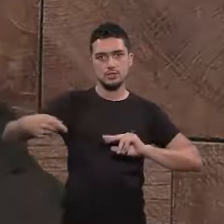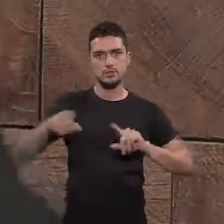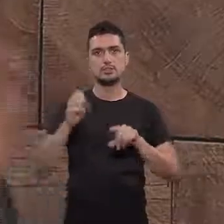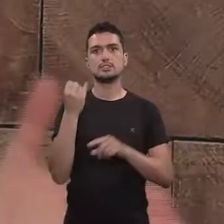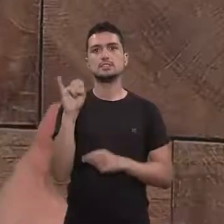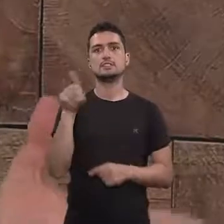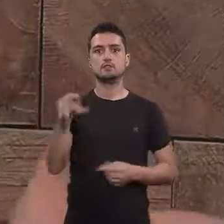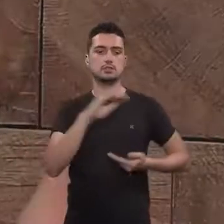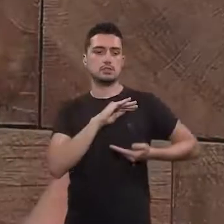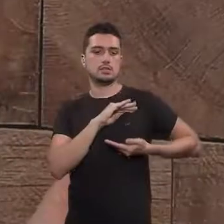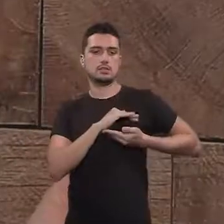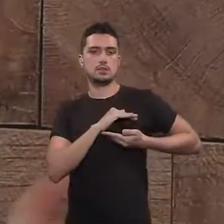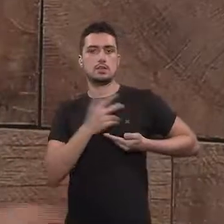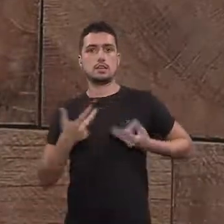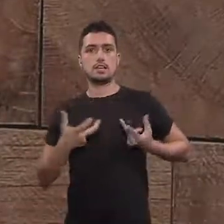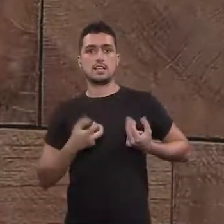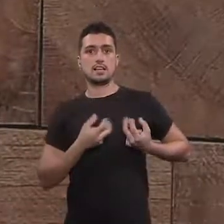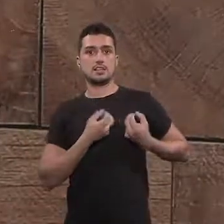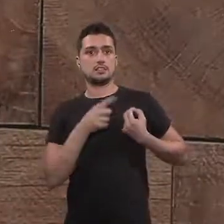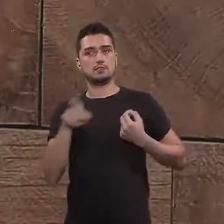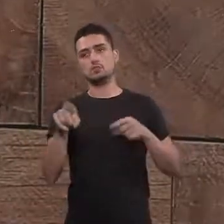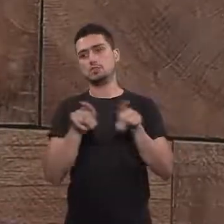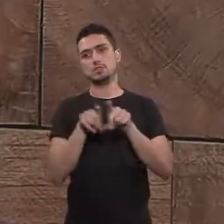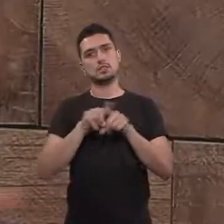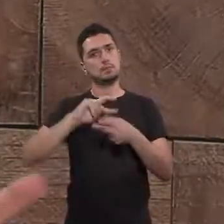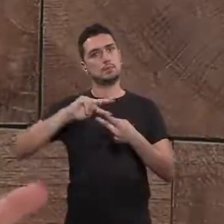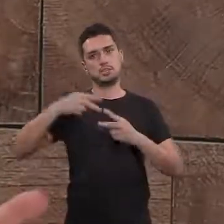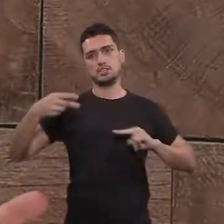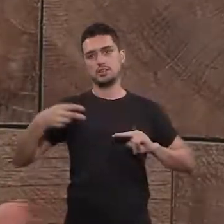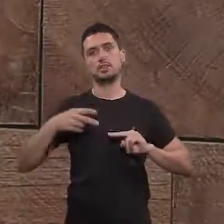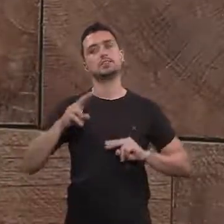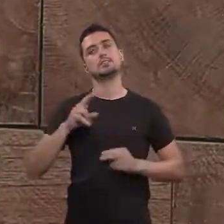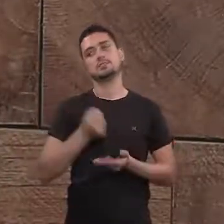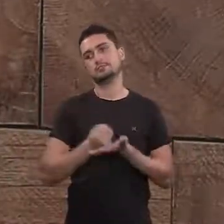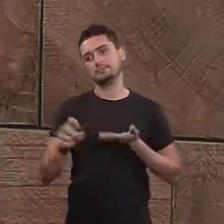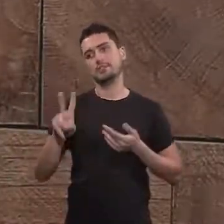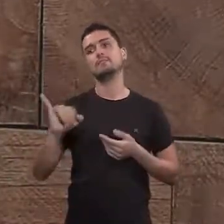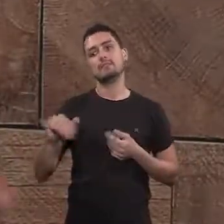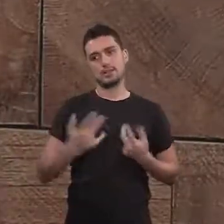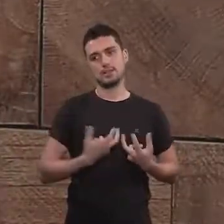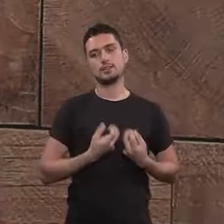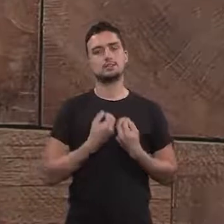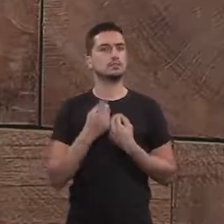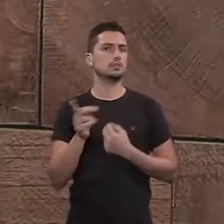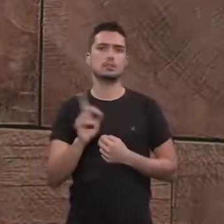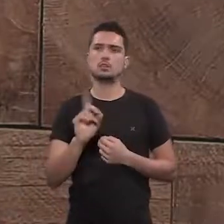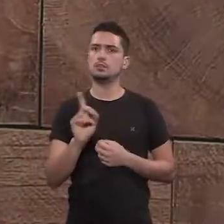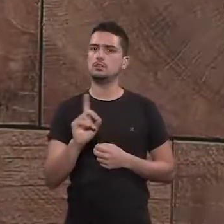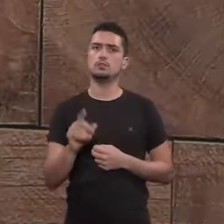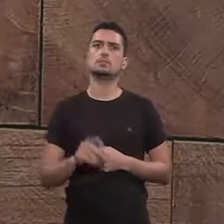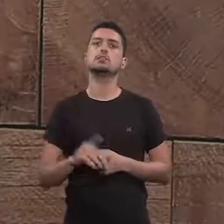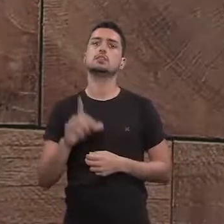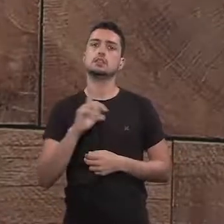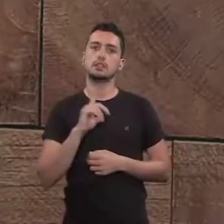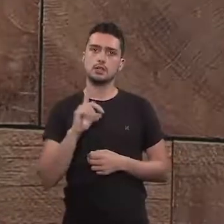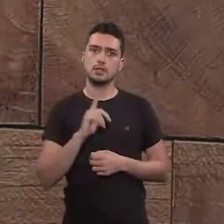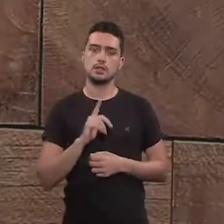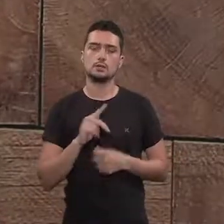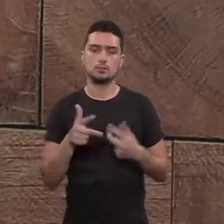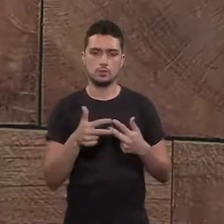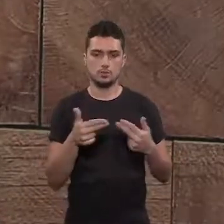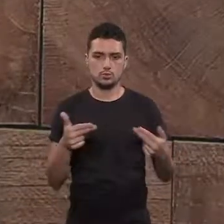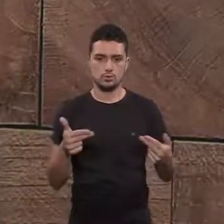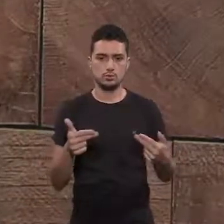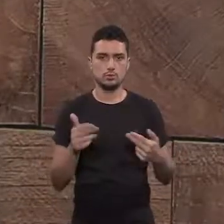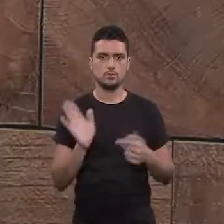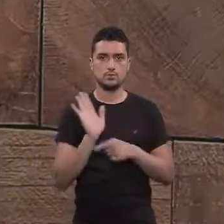mama, fatalmente ela tem que tirar as mamas também, porque ela vai ter um câncer de mama. E não é bem assim. Existe um ambiente que interfere